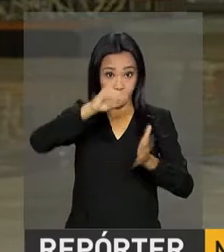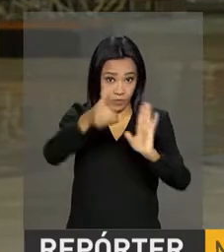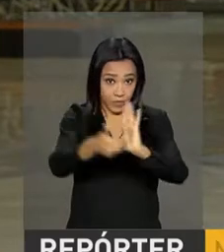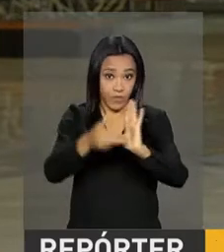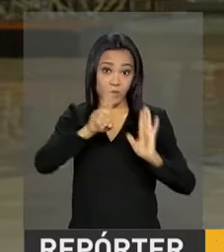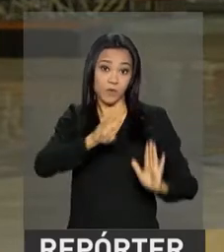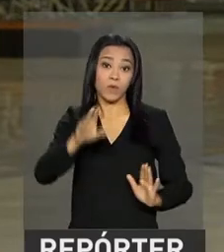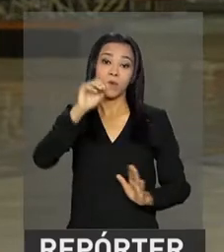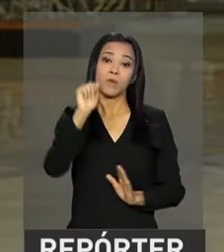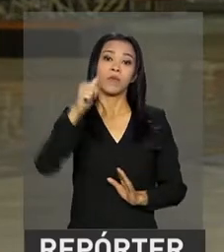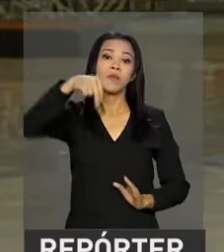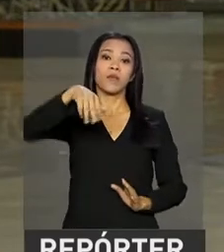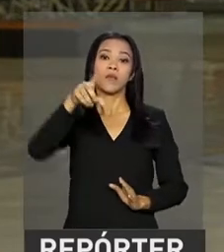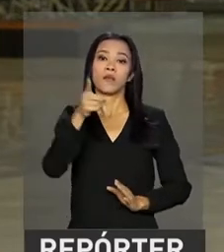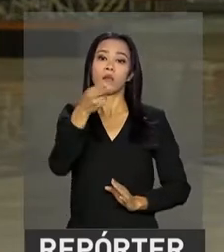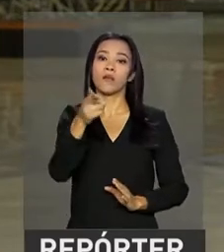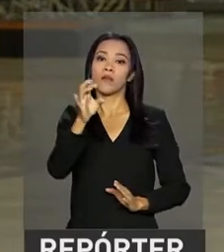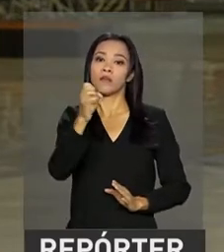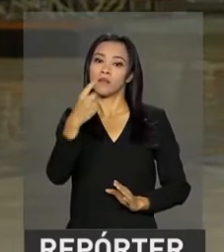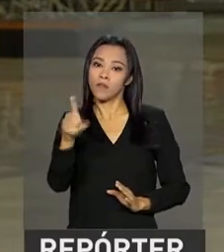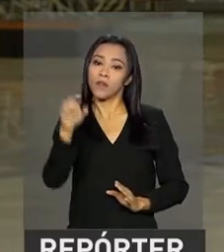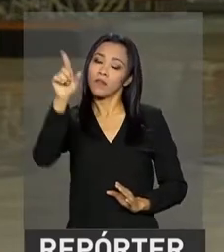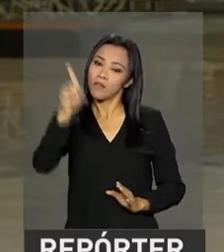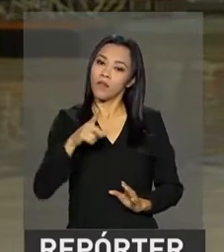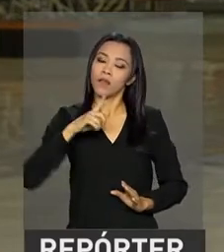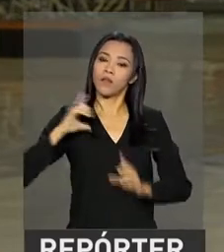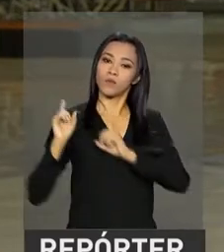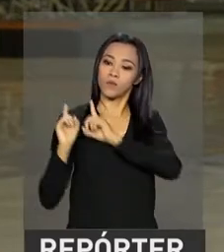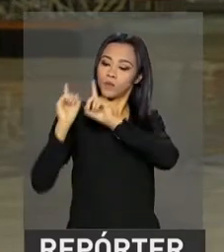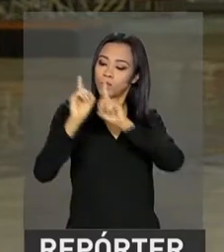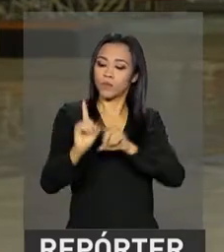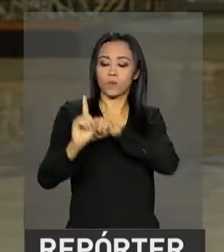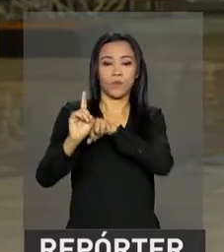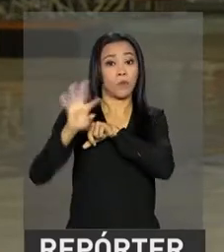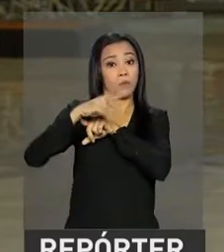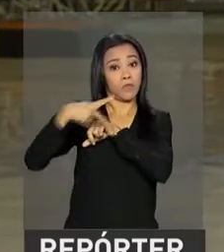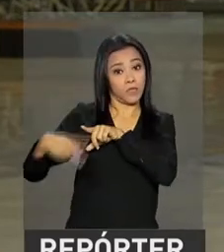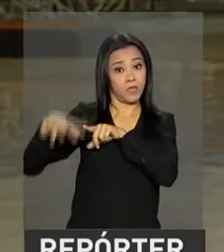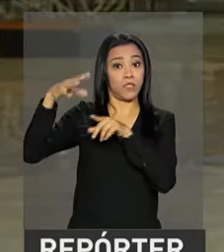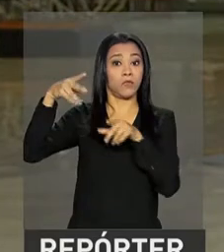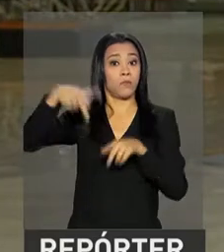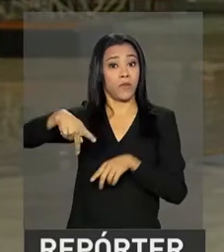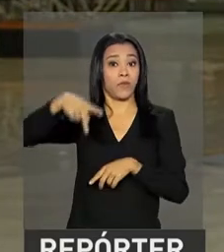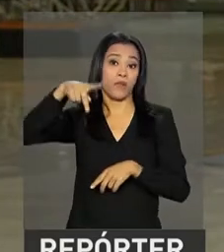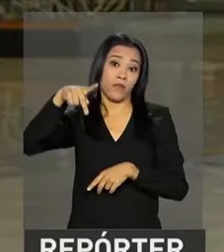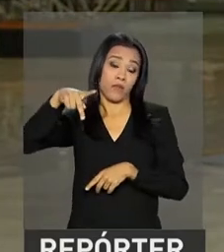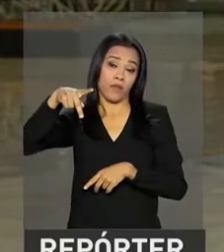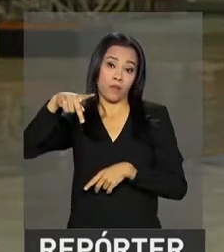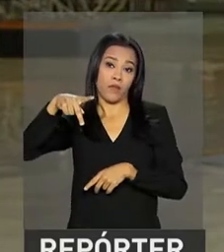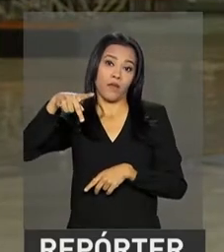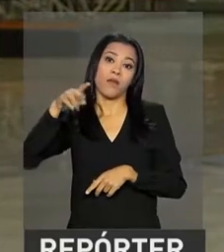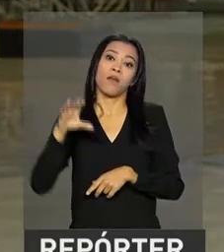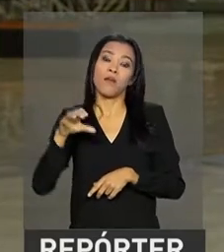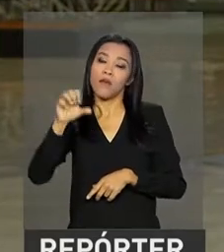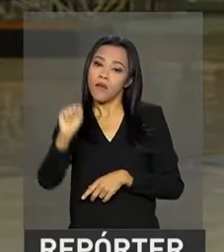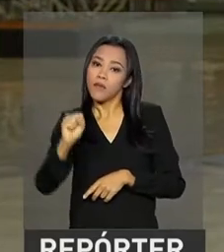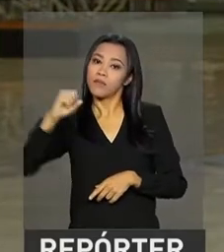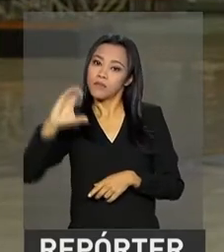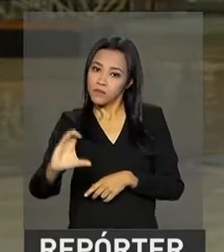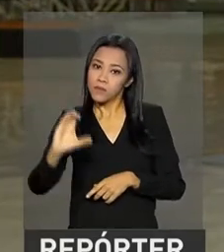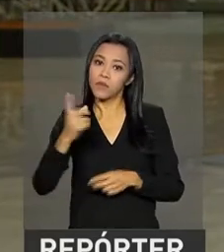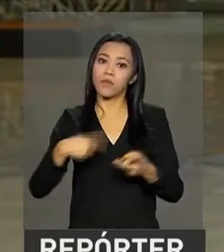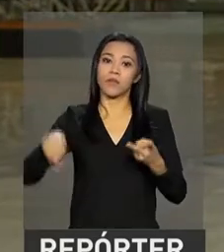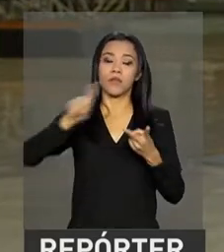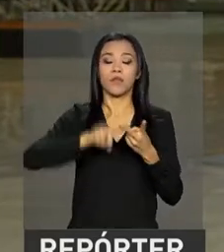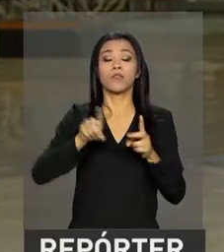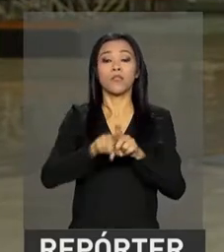estará acompanhada acompanhado do presidente do ps seu partido social cristão pastor everaldo o do